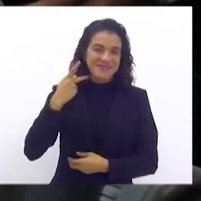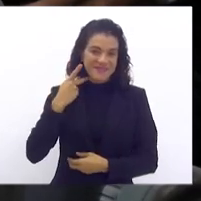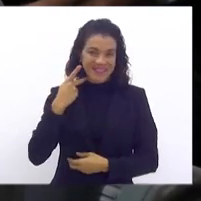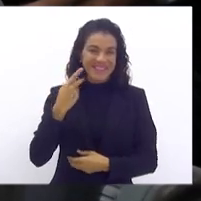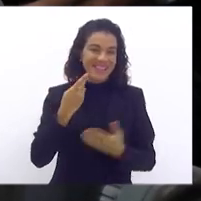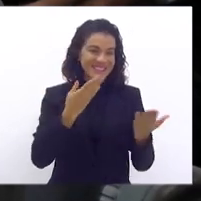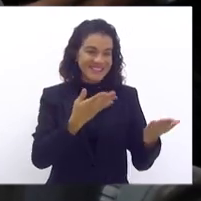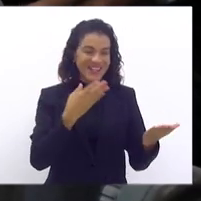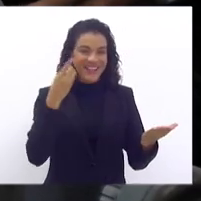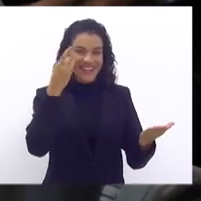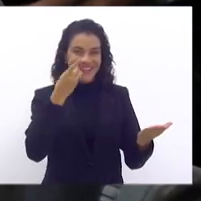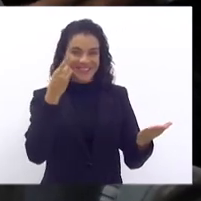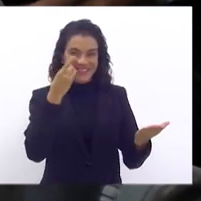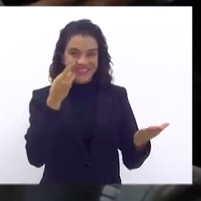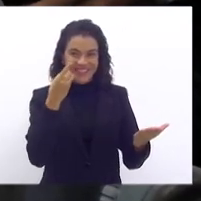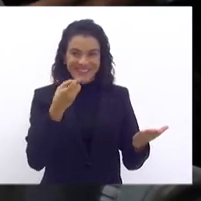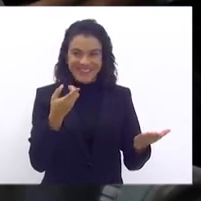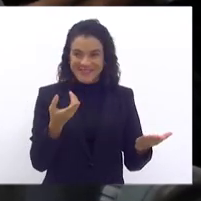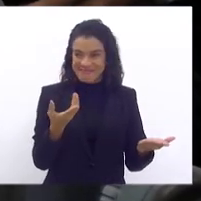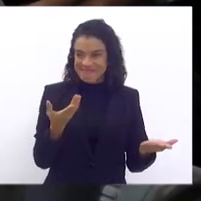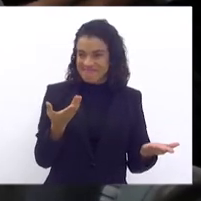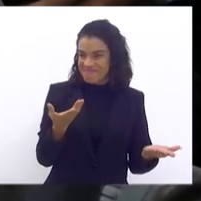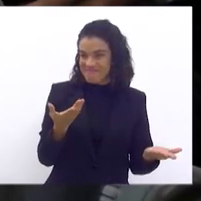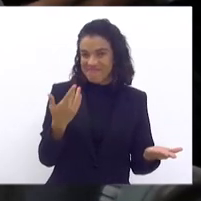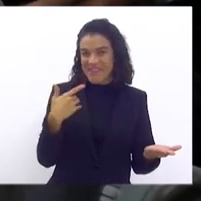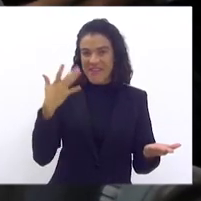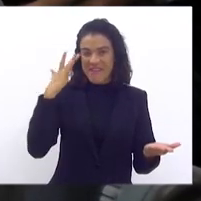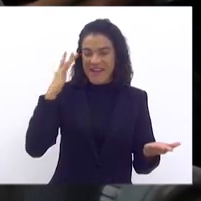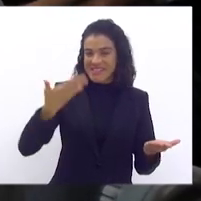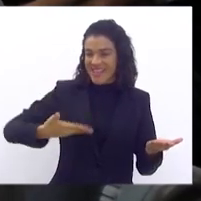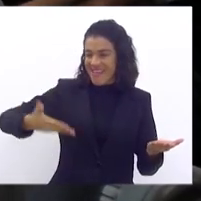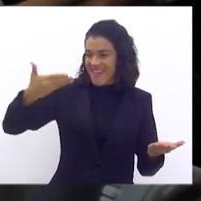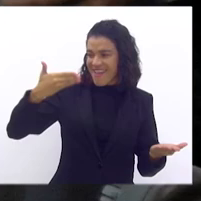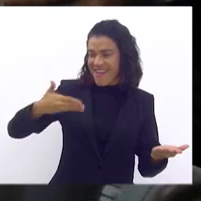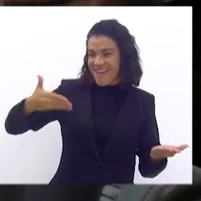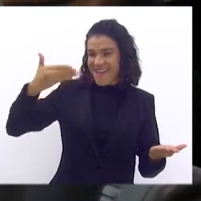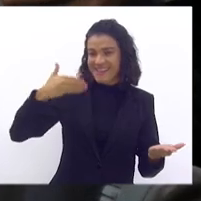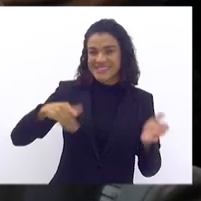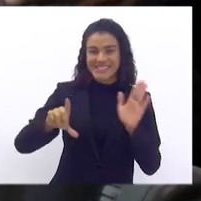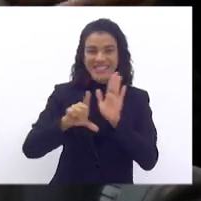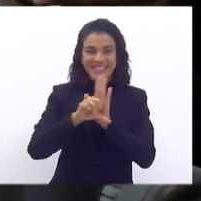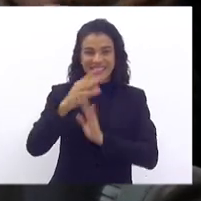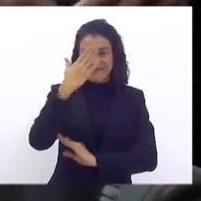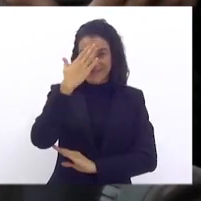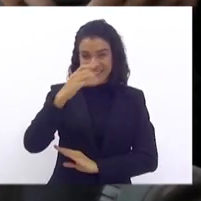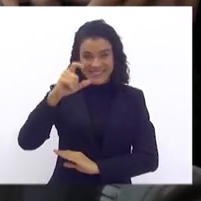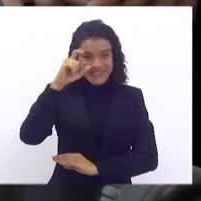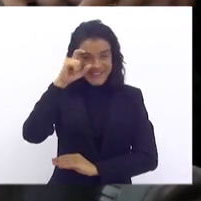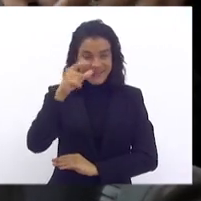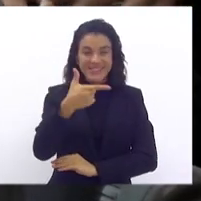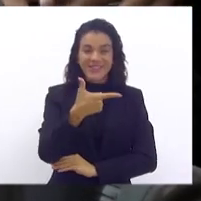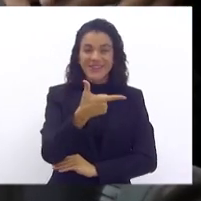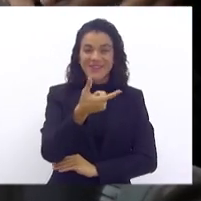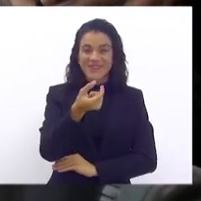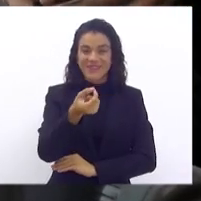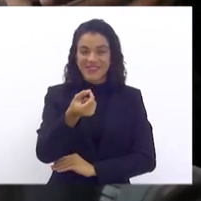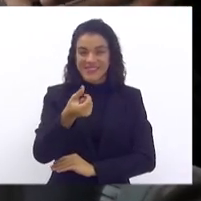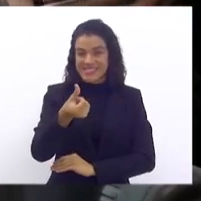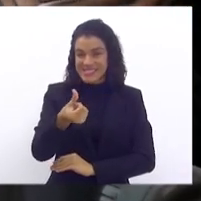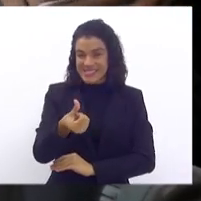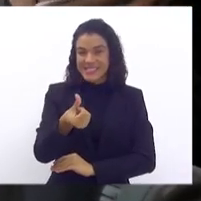deputada, porque eu acho que muito antes, até do início da Lei Maria da Penha, ali em 2006, a gente